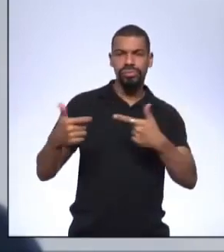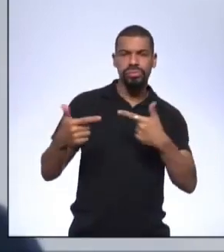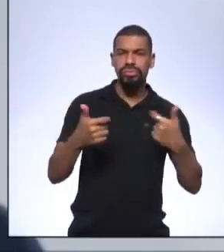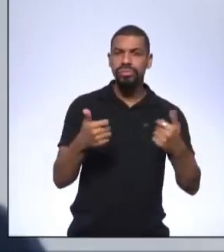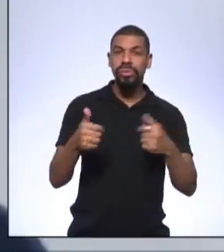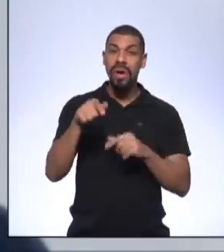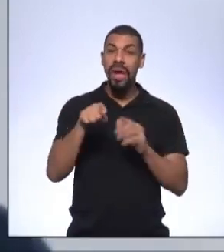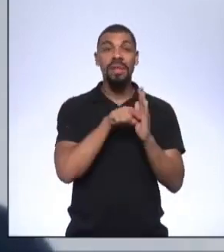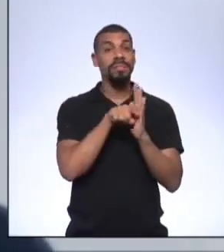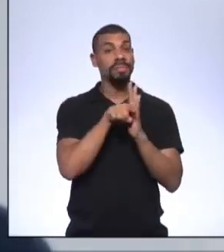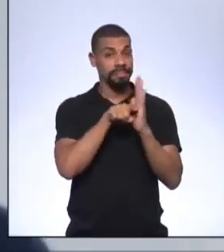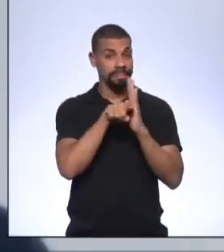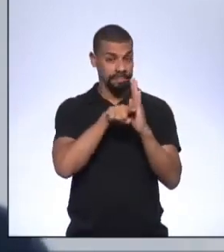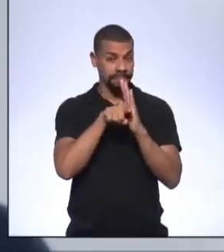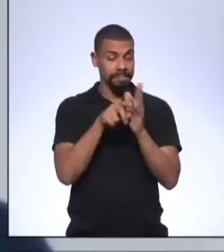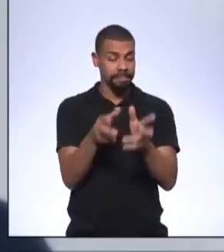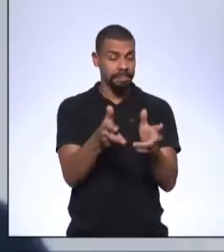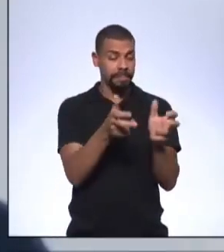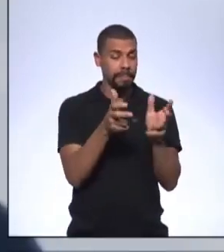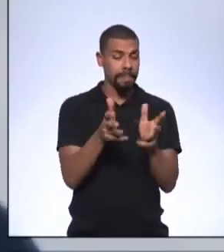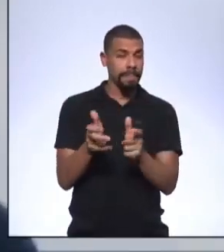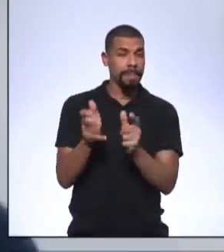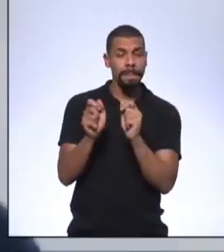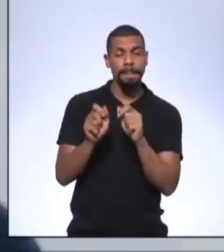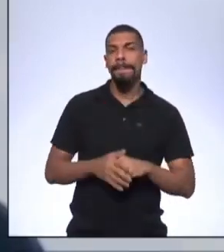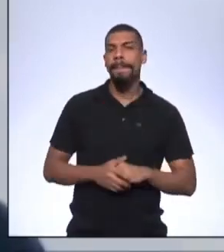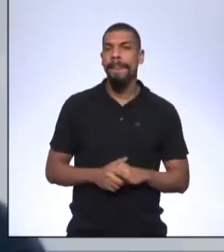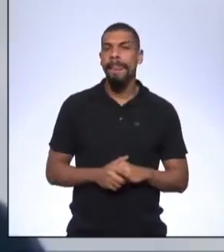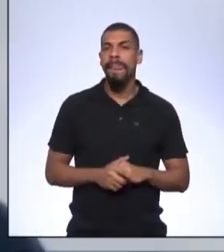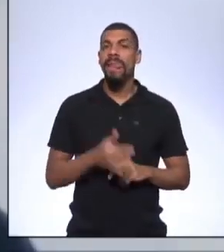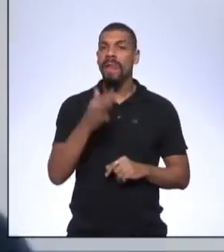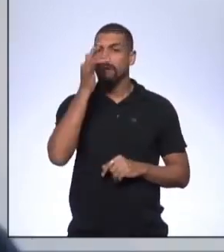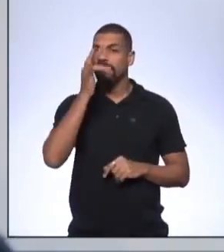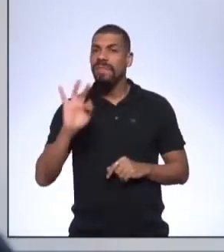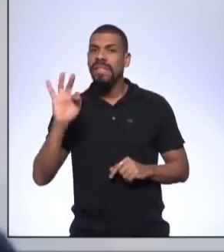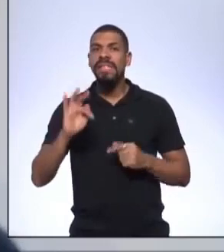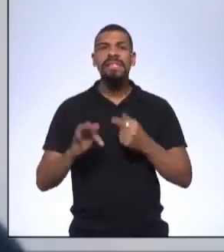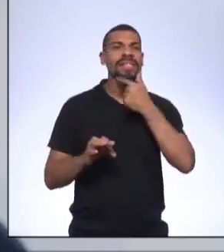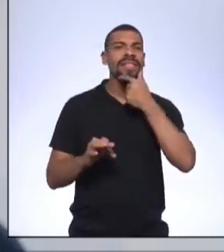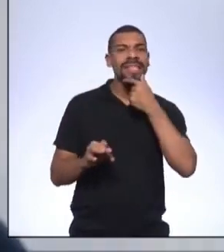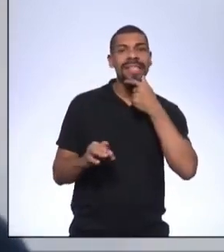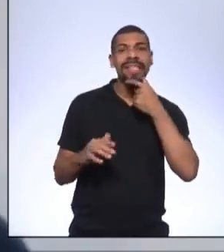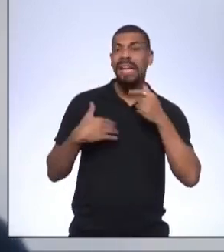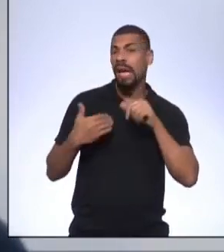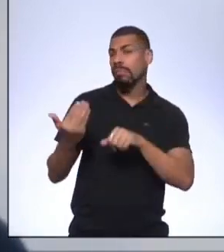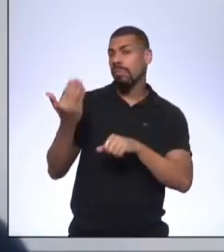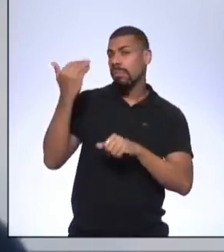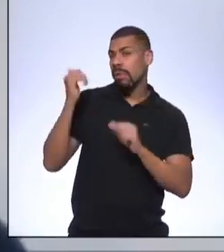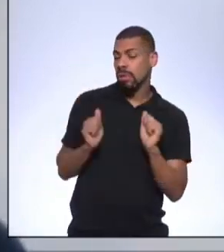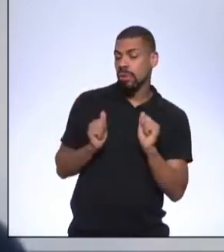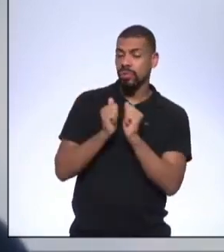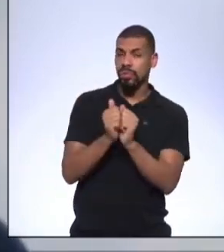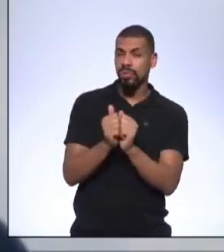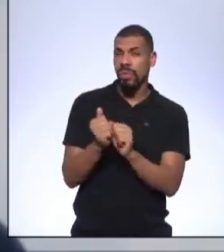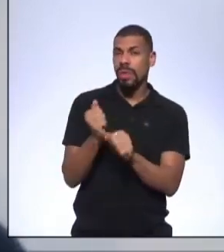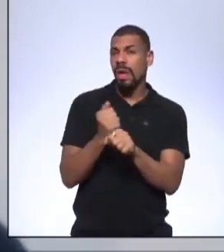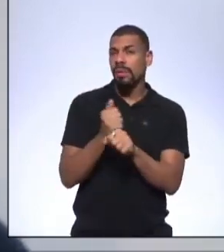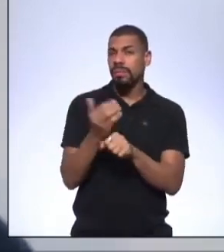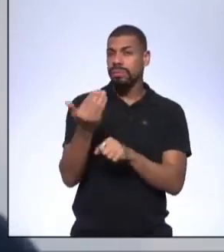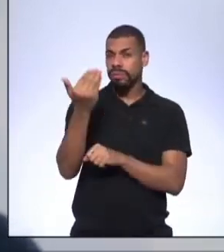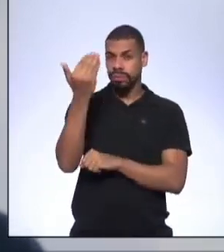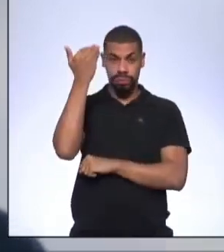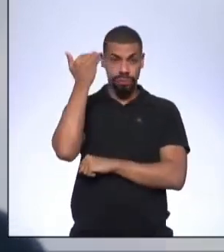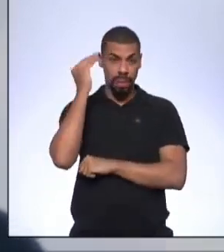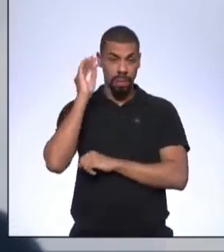essa pesquisa, vocês vão ver que França e Inglaterra tinham relações próximas lá atrás, até antes